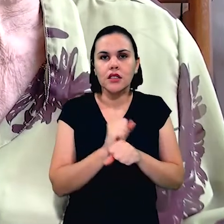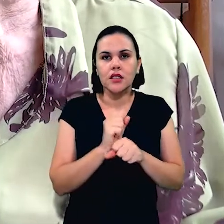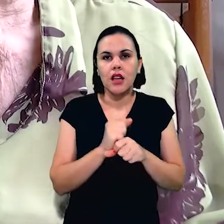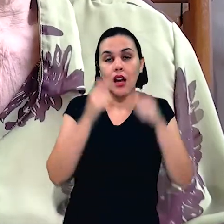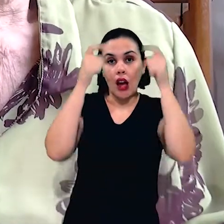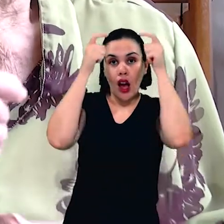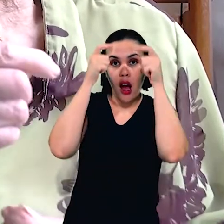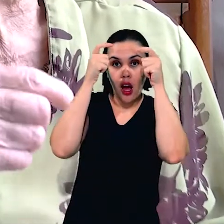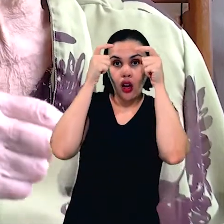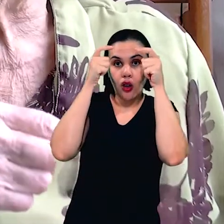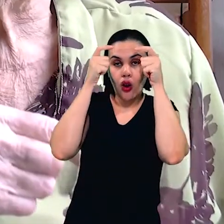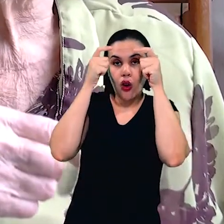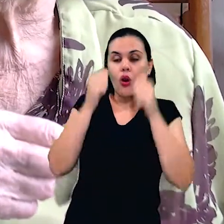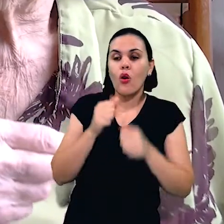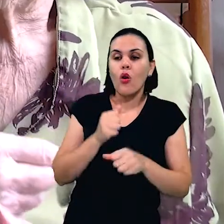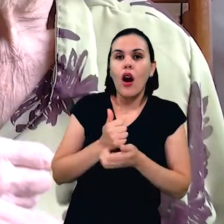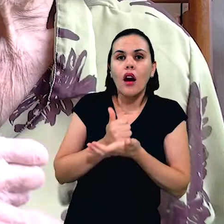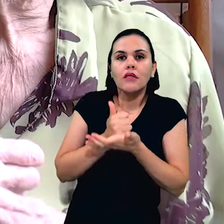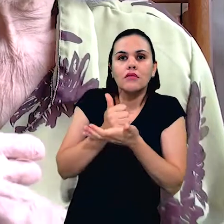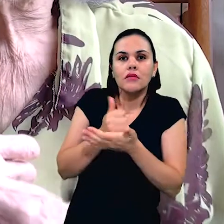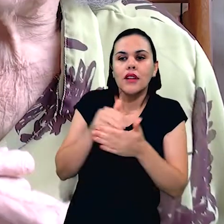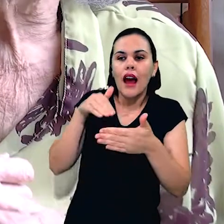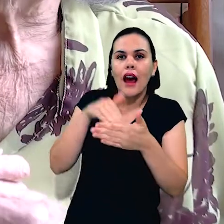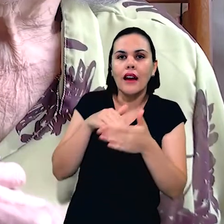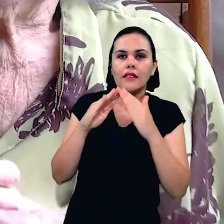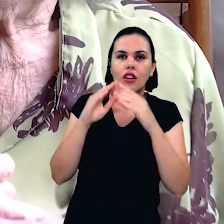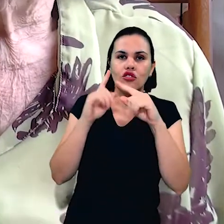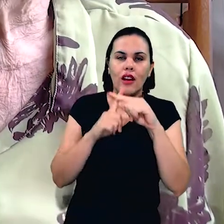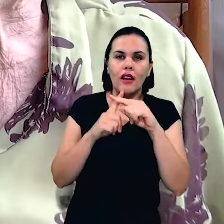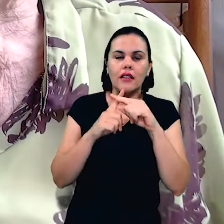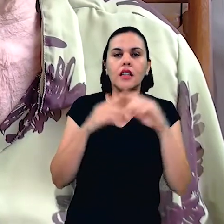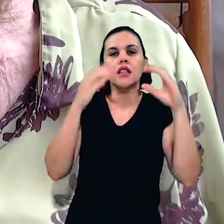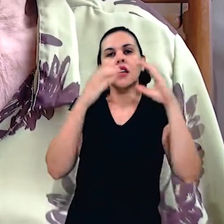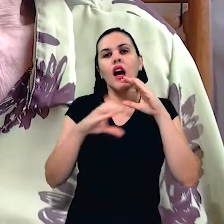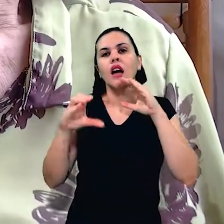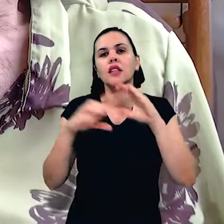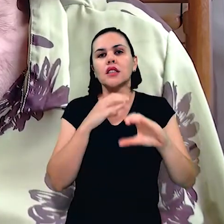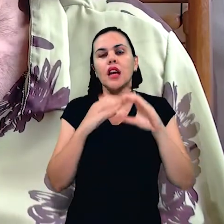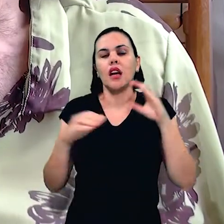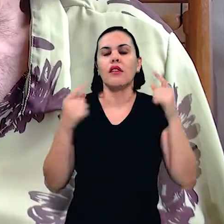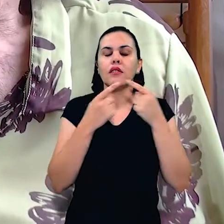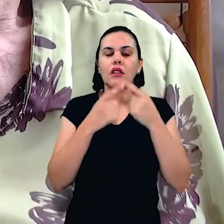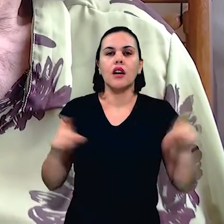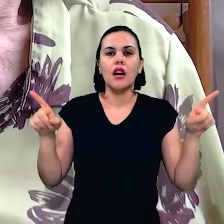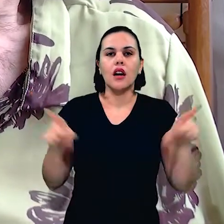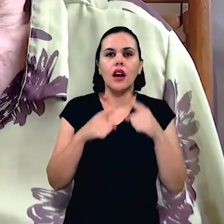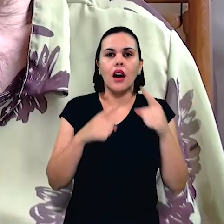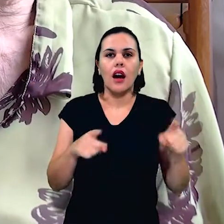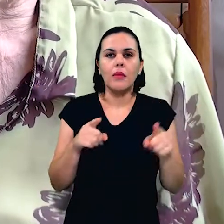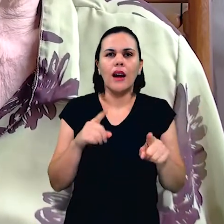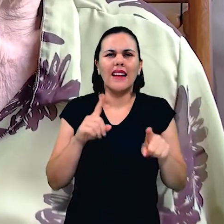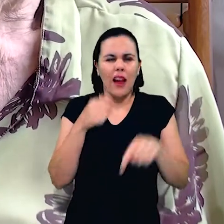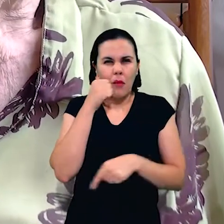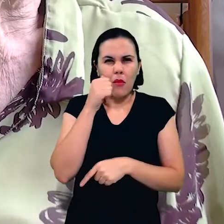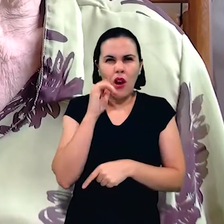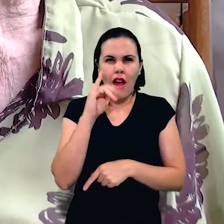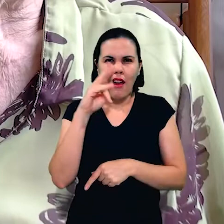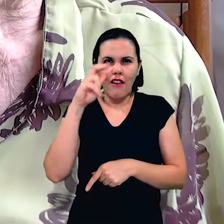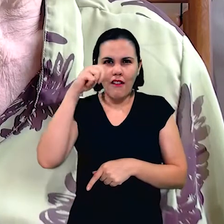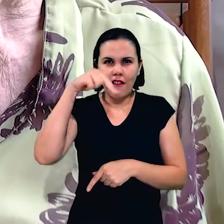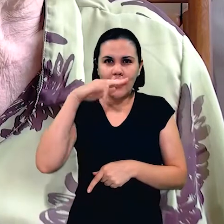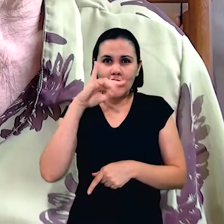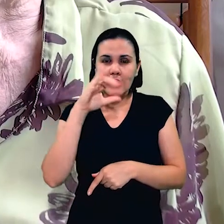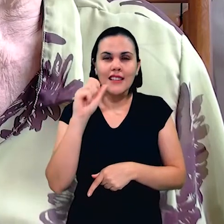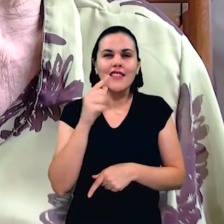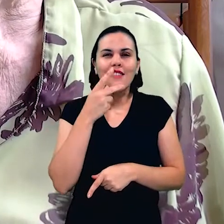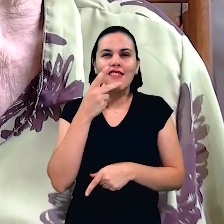essa coroa até a igreja e cantavam a música que até Ivan Lis, que canta